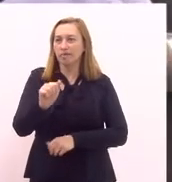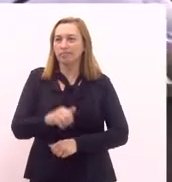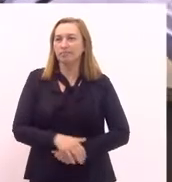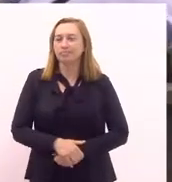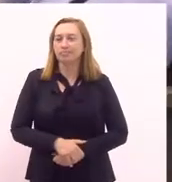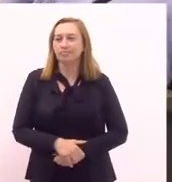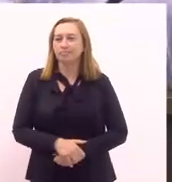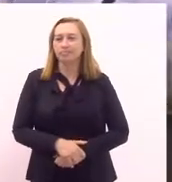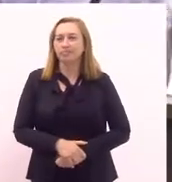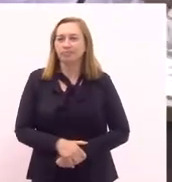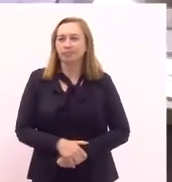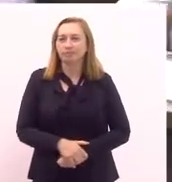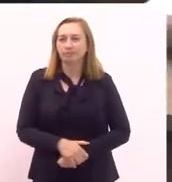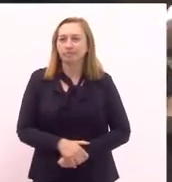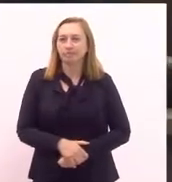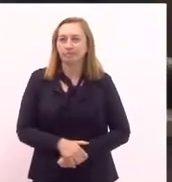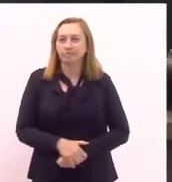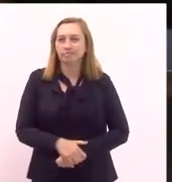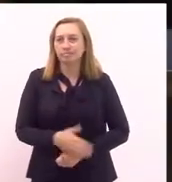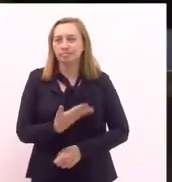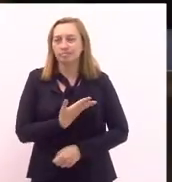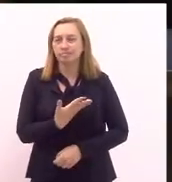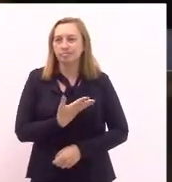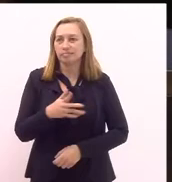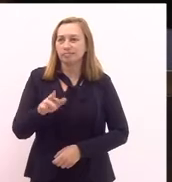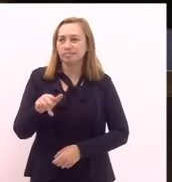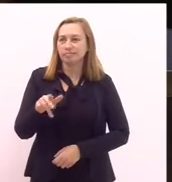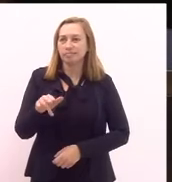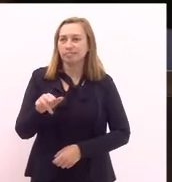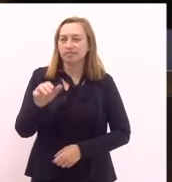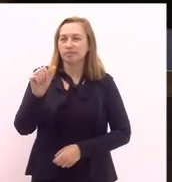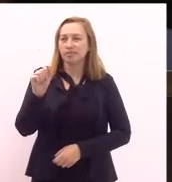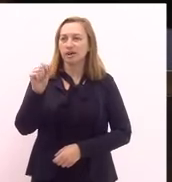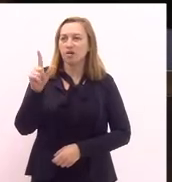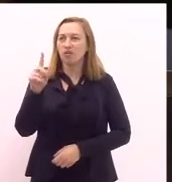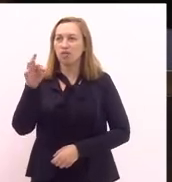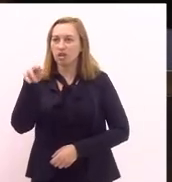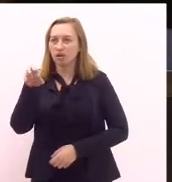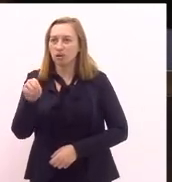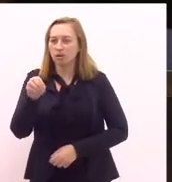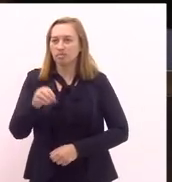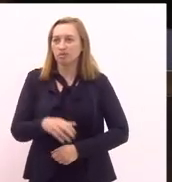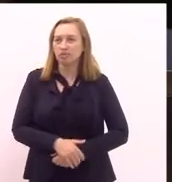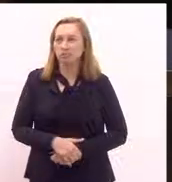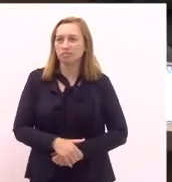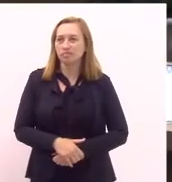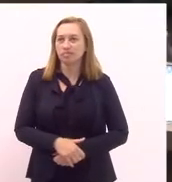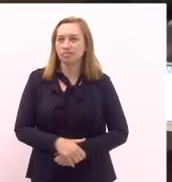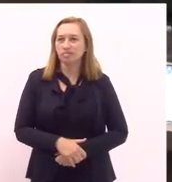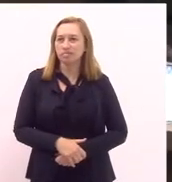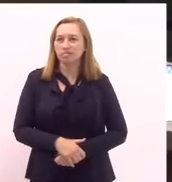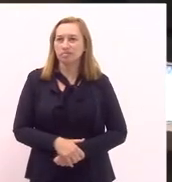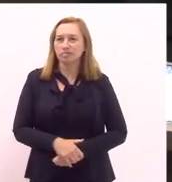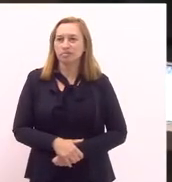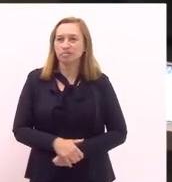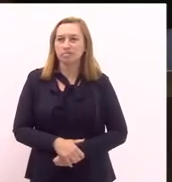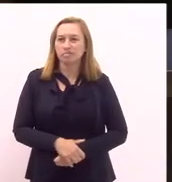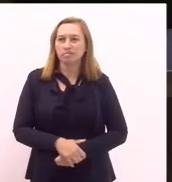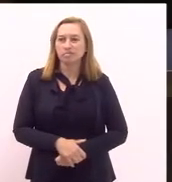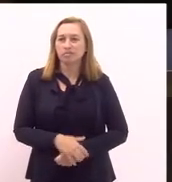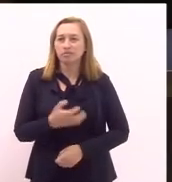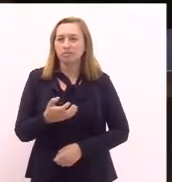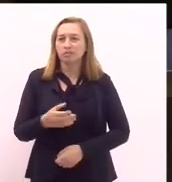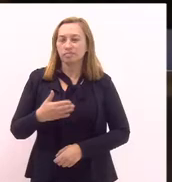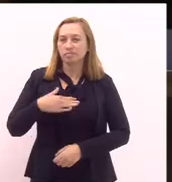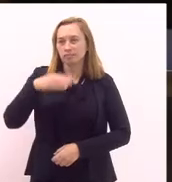E aí o meu amigo meu irmão Alfredo Salomão também sempre e eu